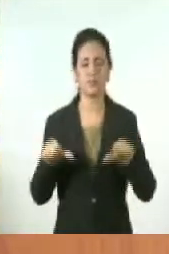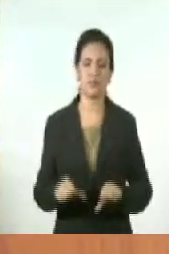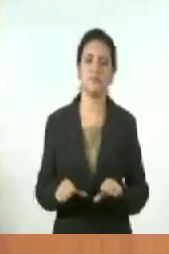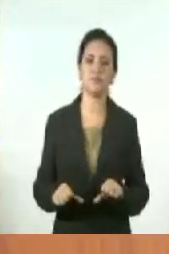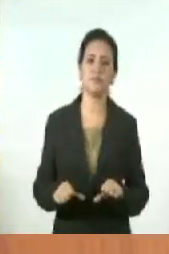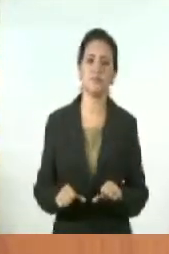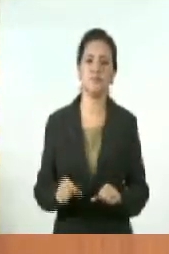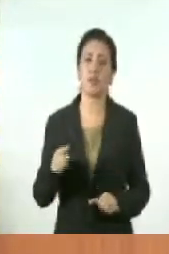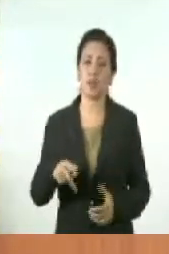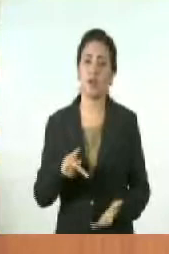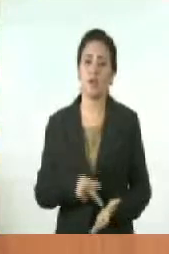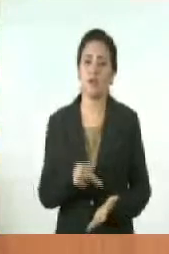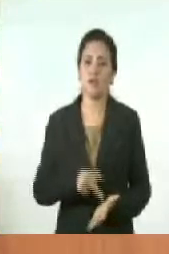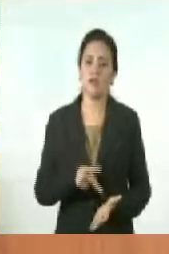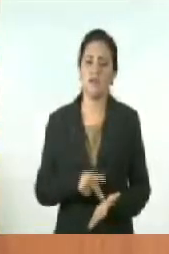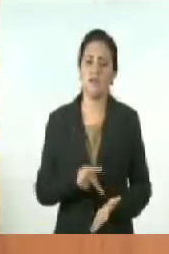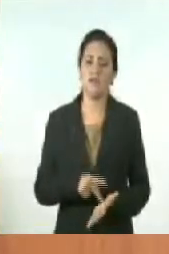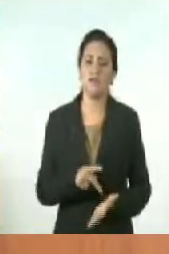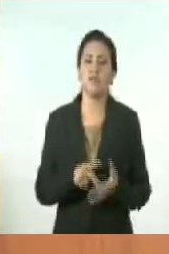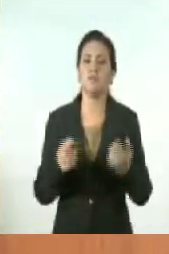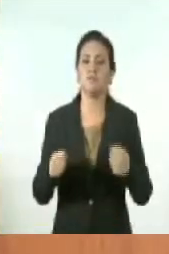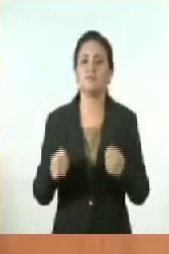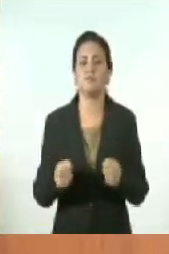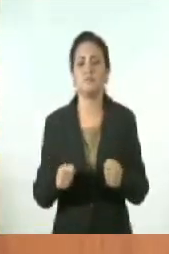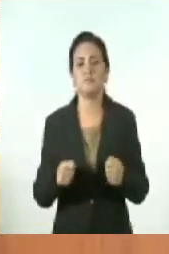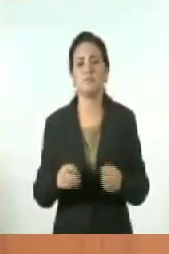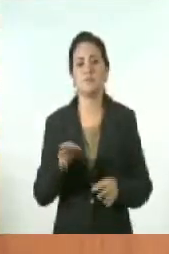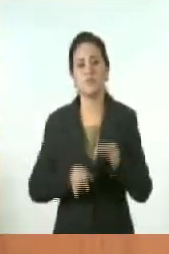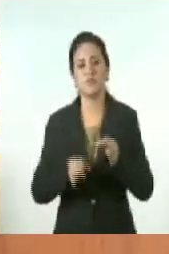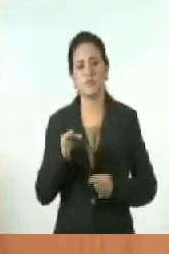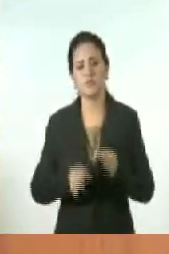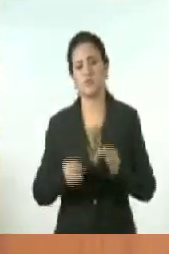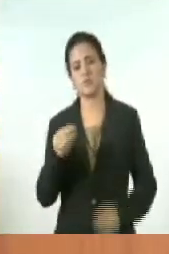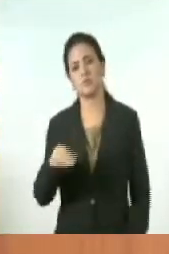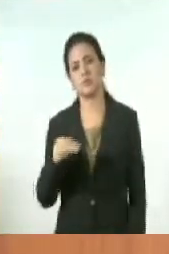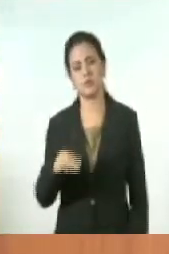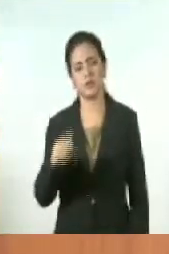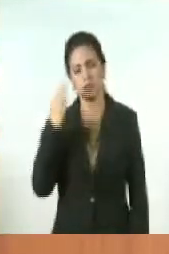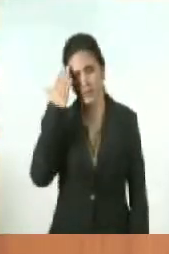a verdade e essa é a verdade que tem que ser entendida pela Justiça do Maranhão.